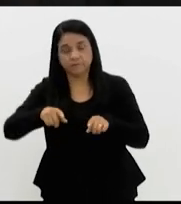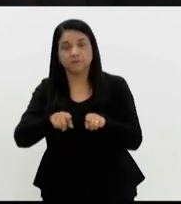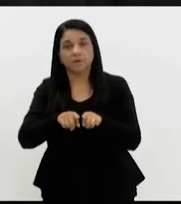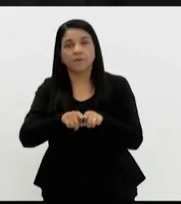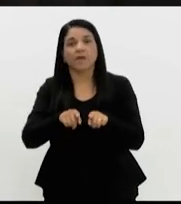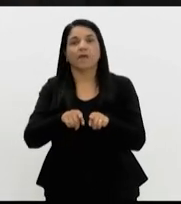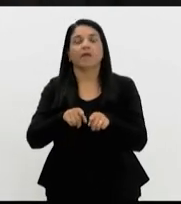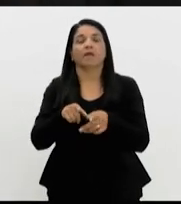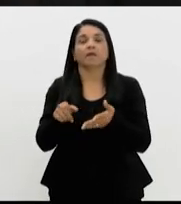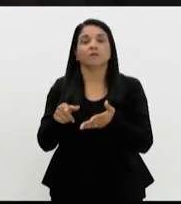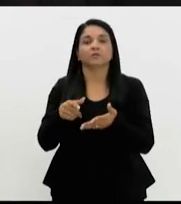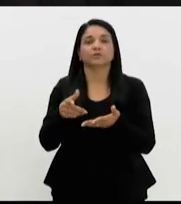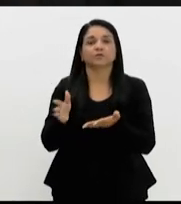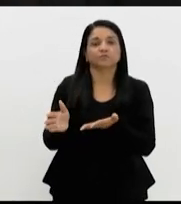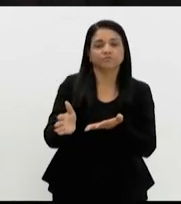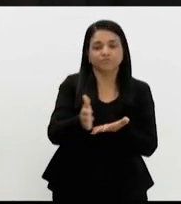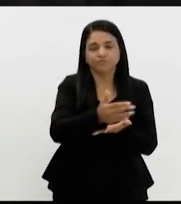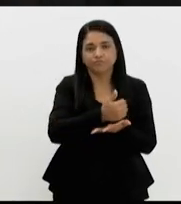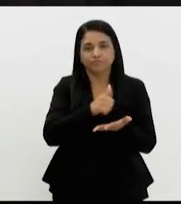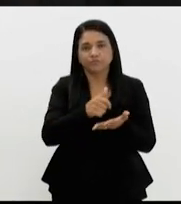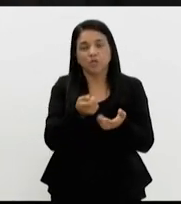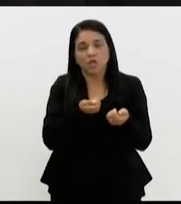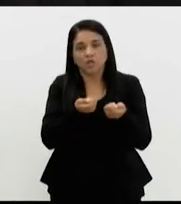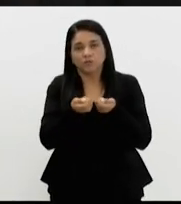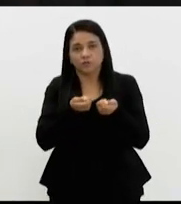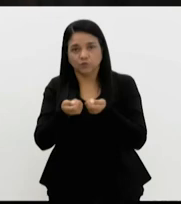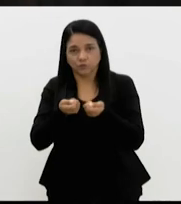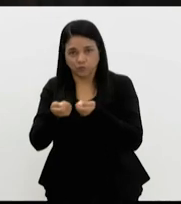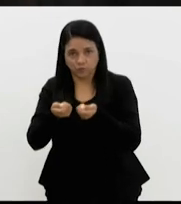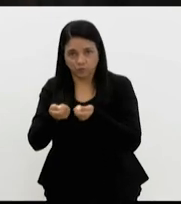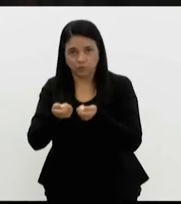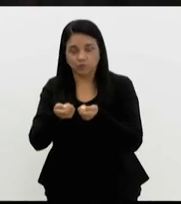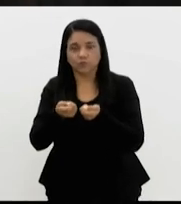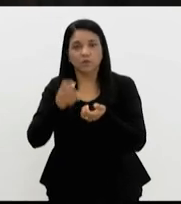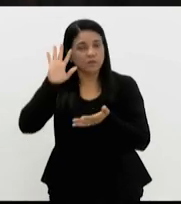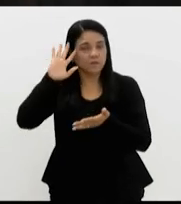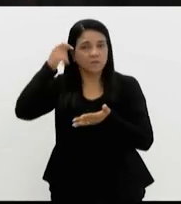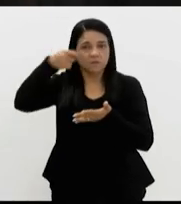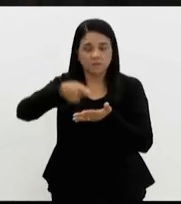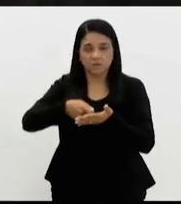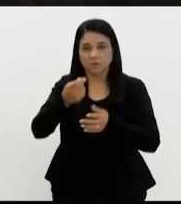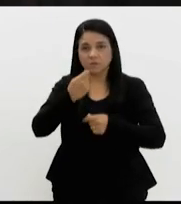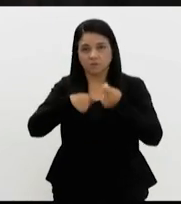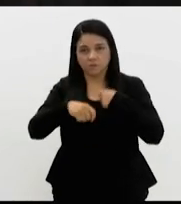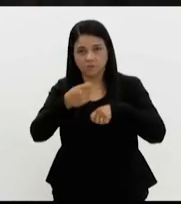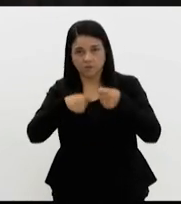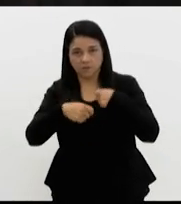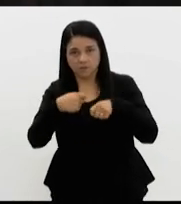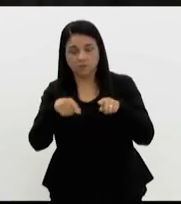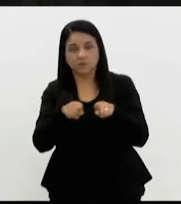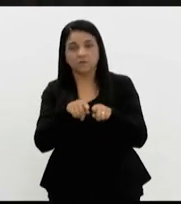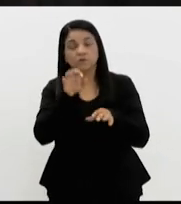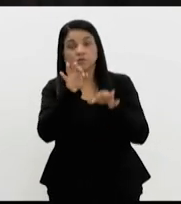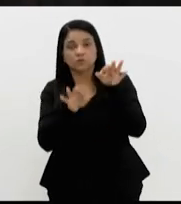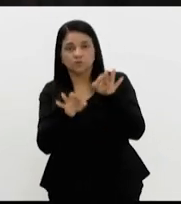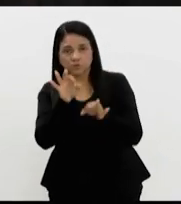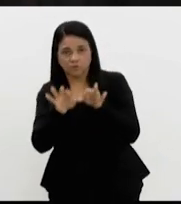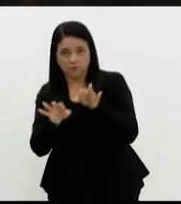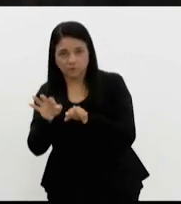aqueles recuperados por termo de ajuste de conduta, decisões administrativas,